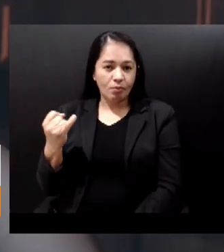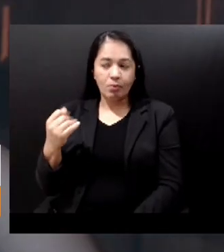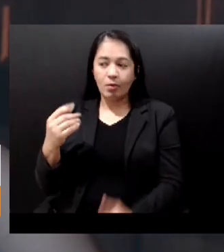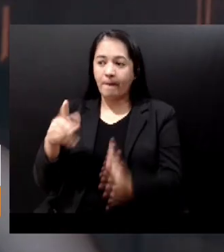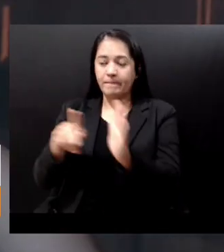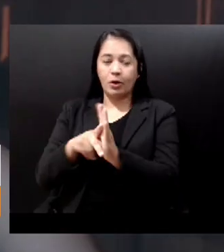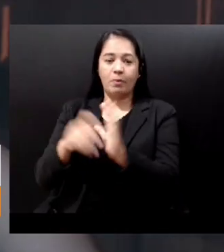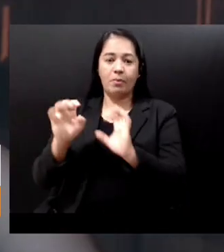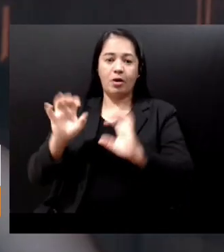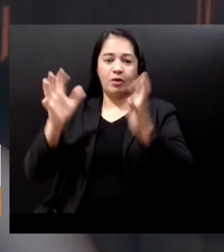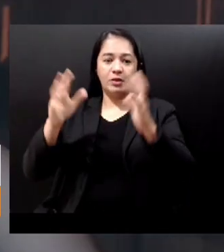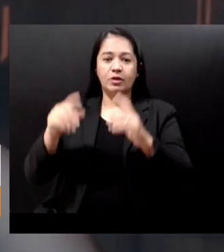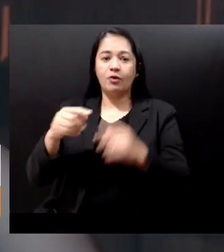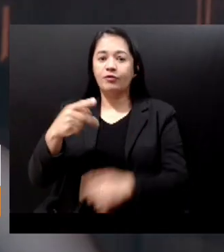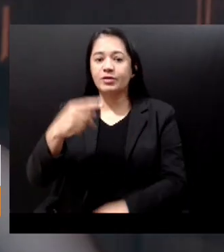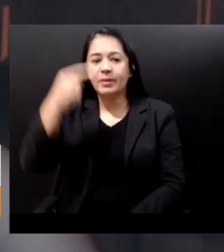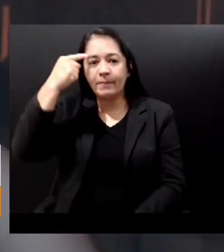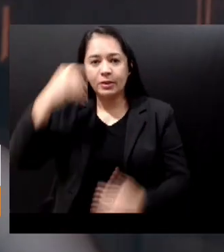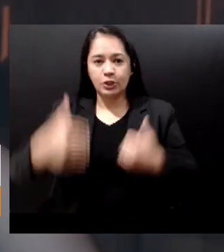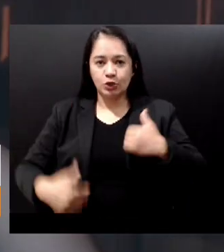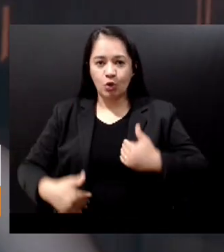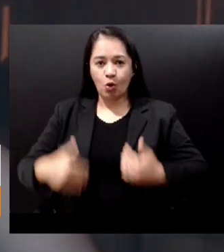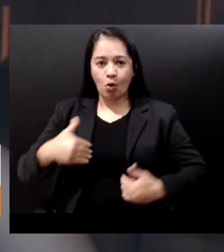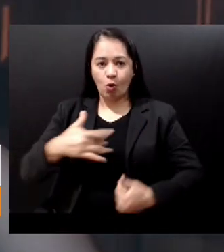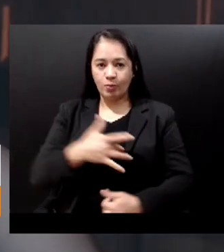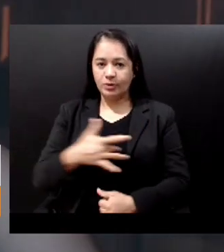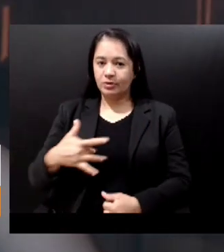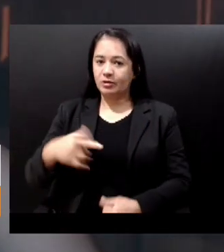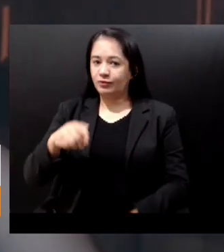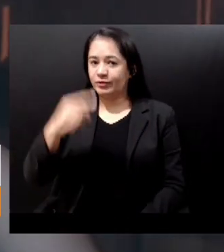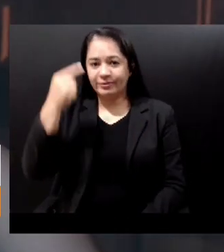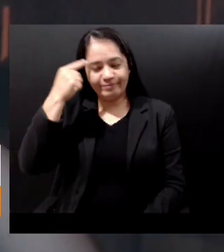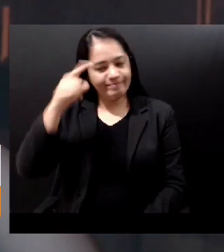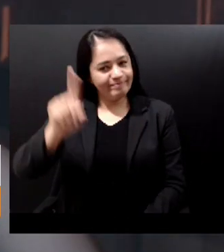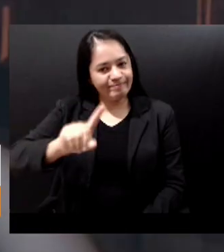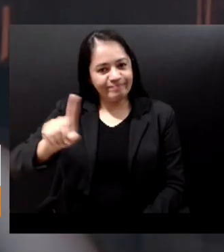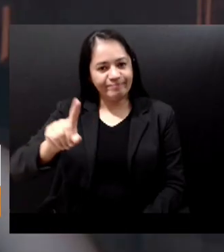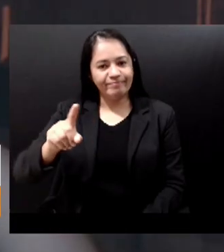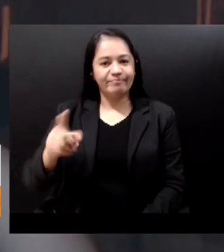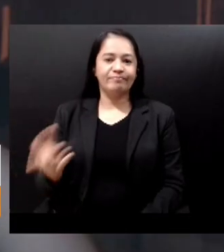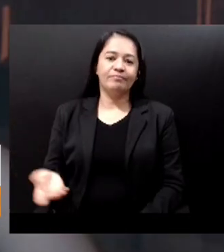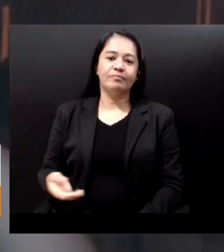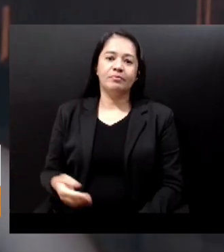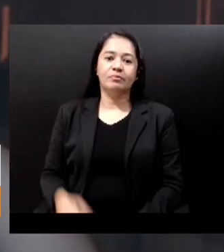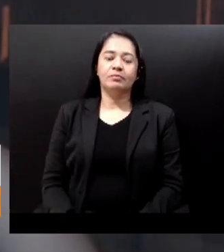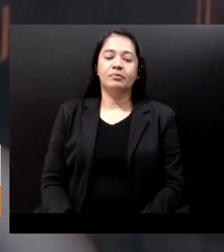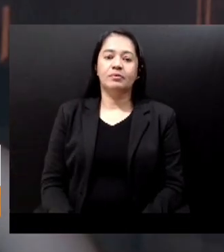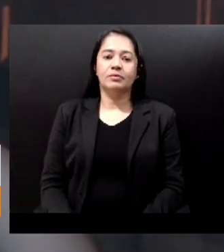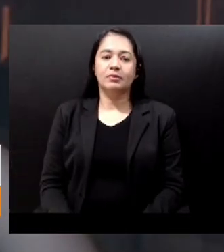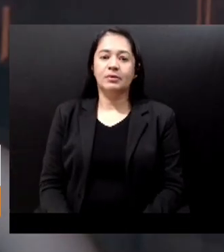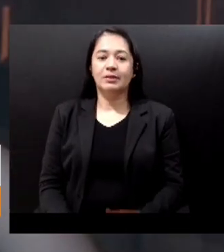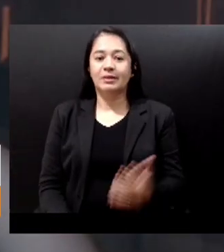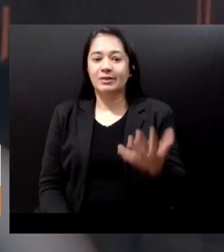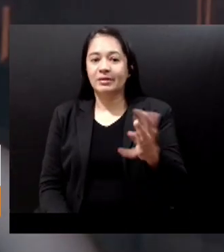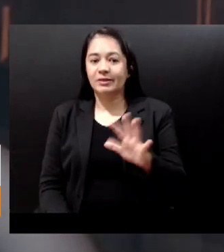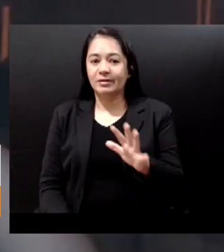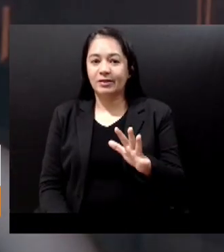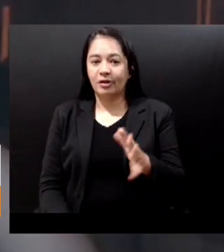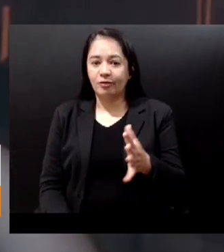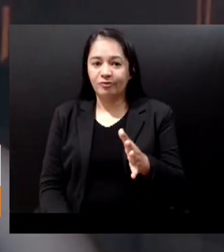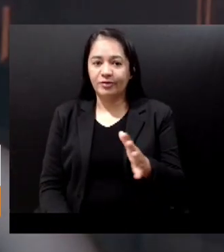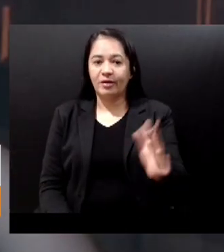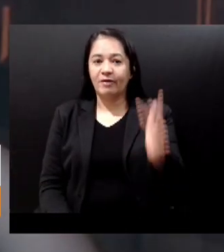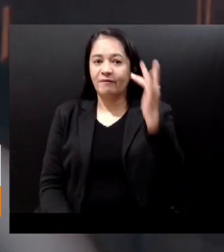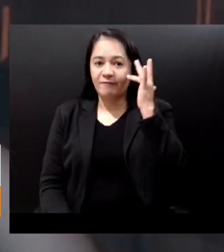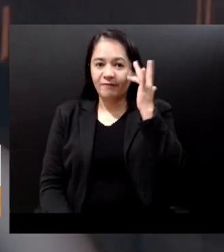sua saúde e a forma como você vai se relacionar com você mesmo Sim. dali para frente. E talvez, e não que seja fácil, né, não estou dizendo que